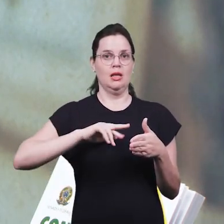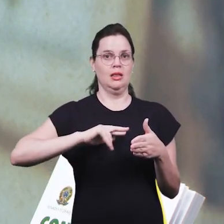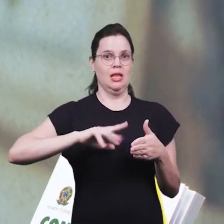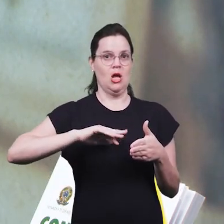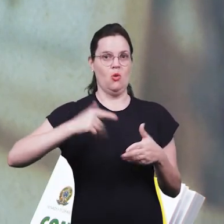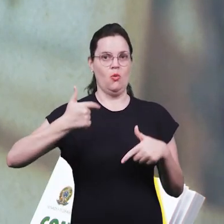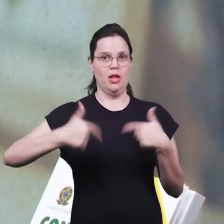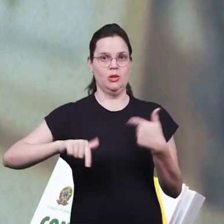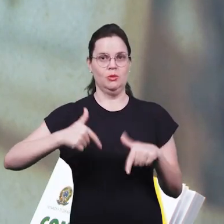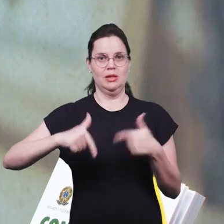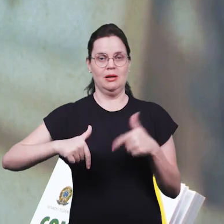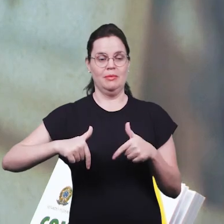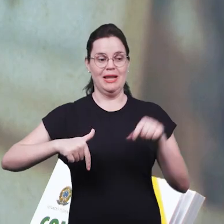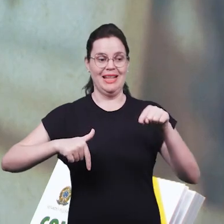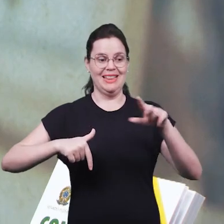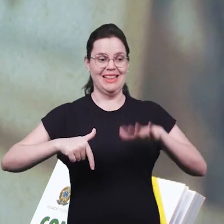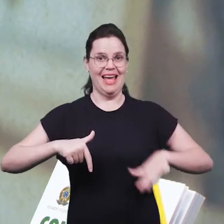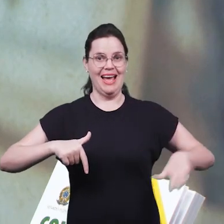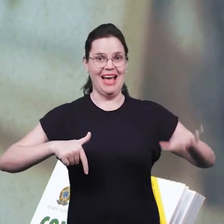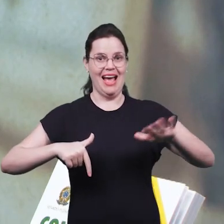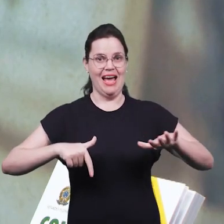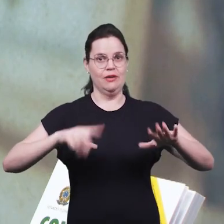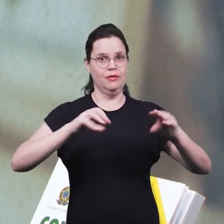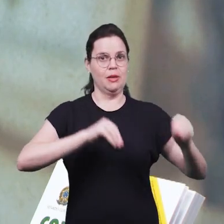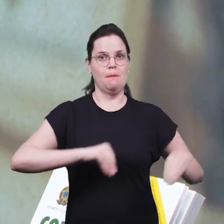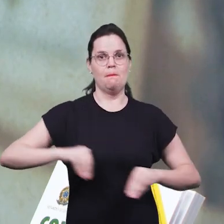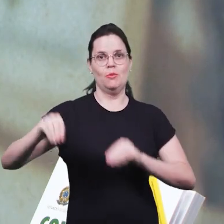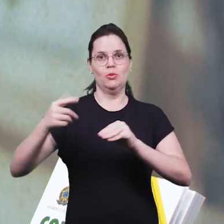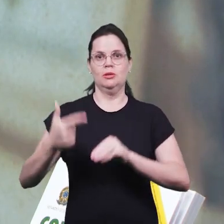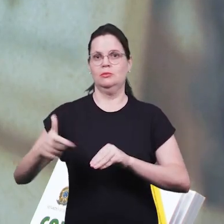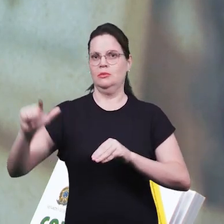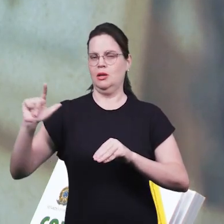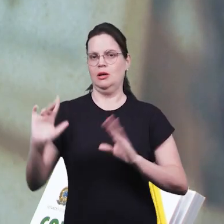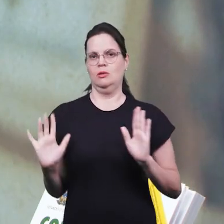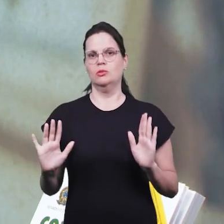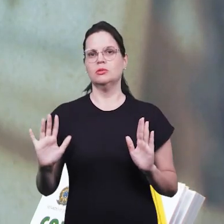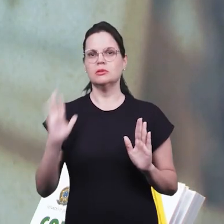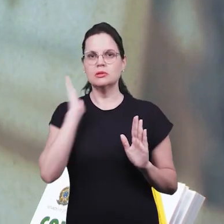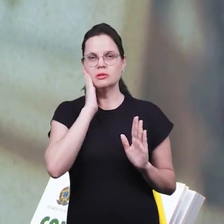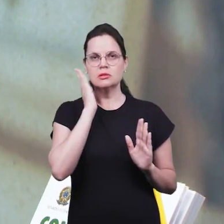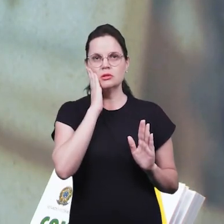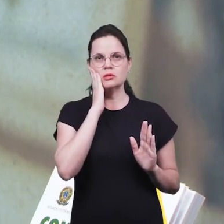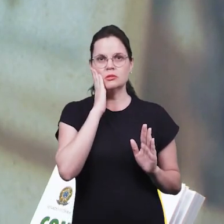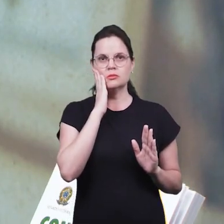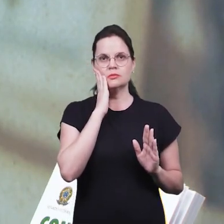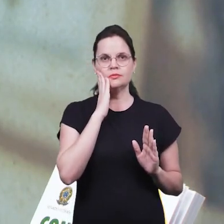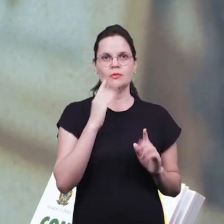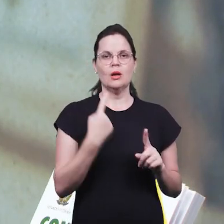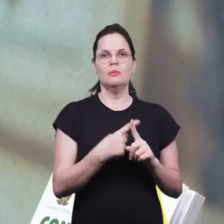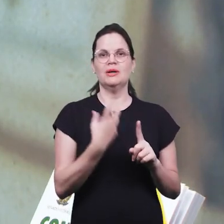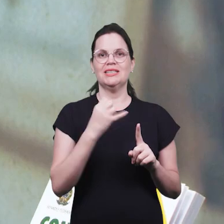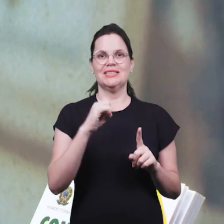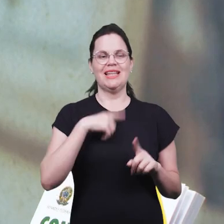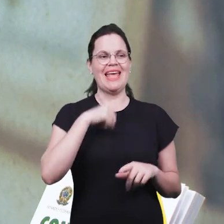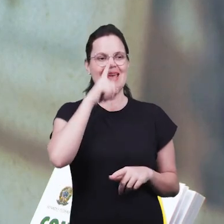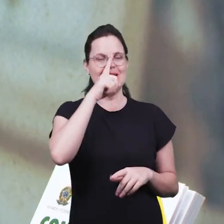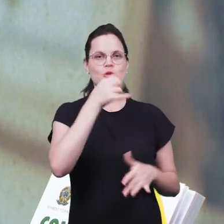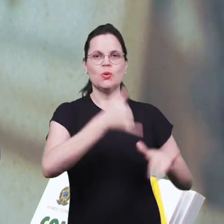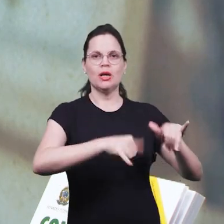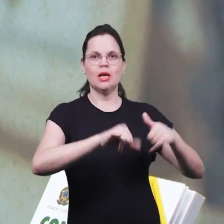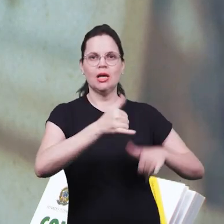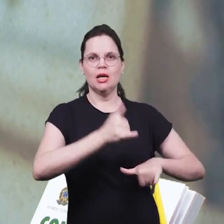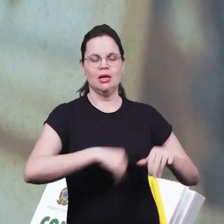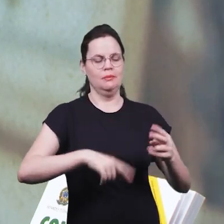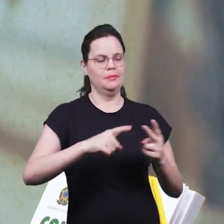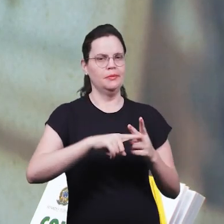trabalho, seria daquela condição de insalubridade. Se o ambiente às vezes causava exposição a agentes biológicos, que nem